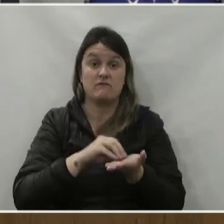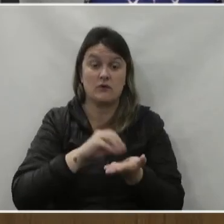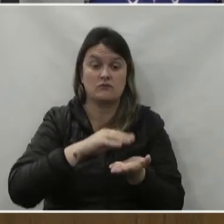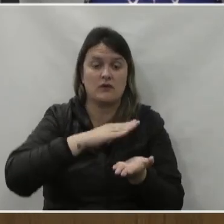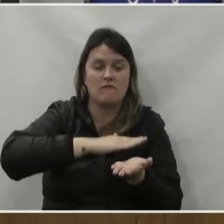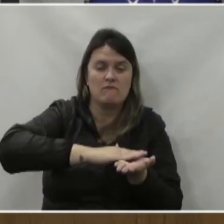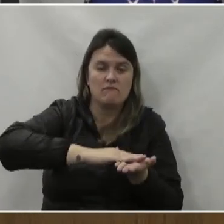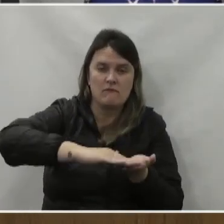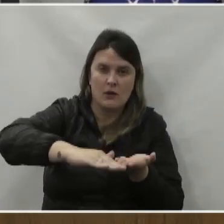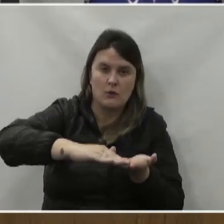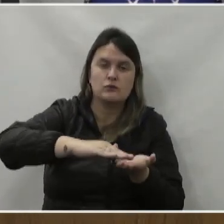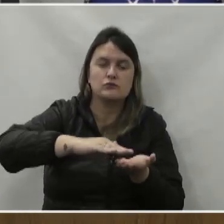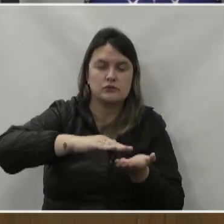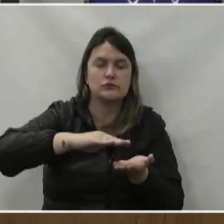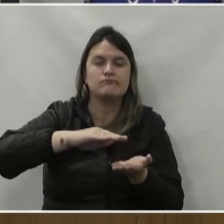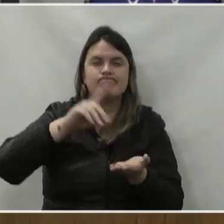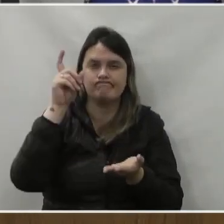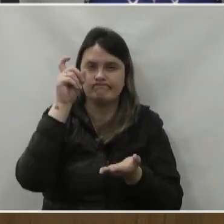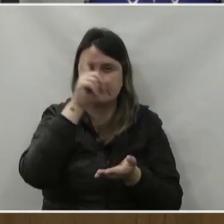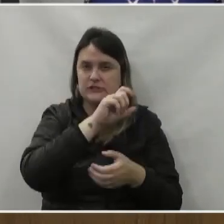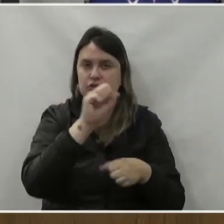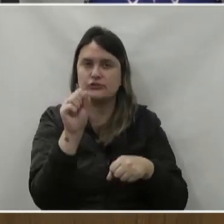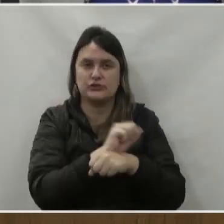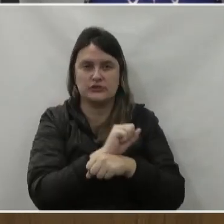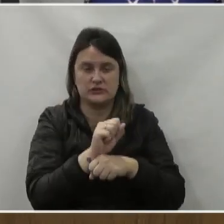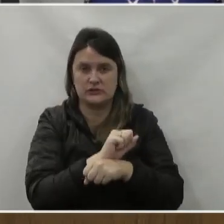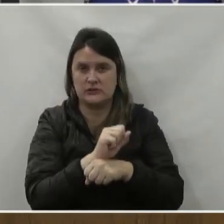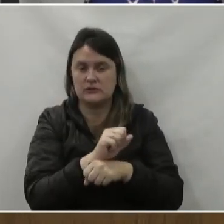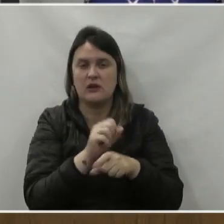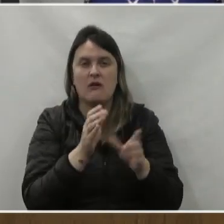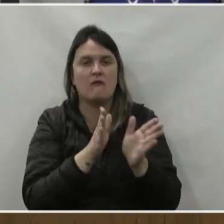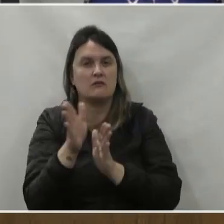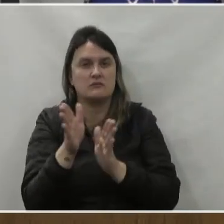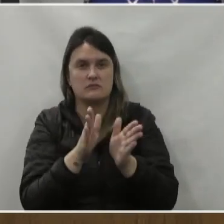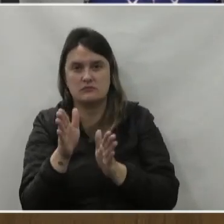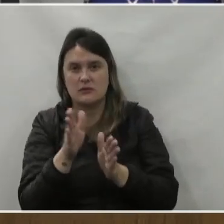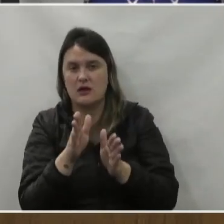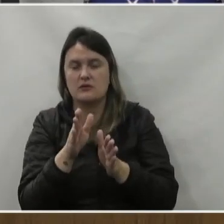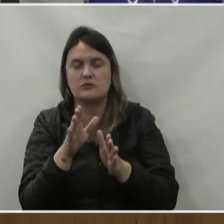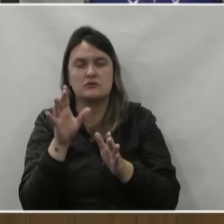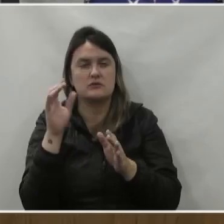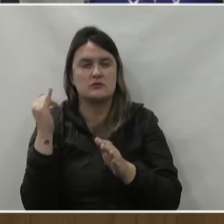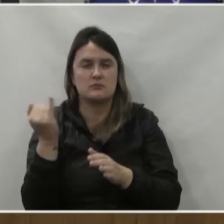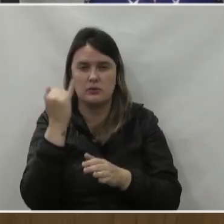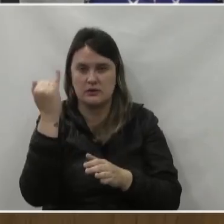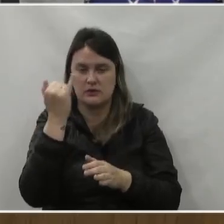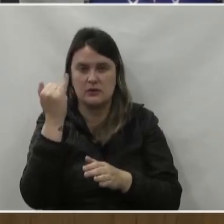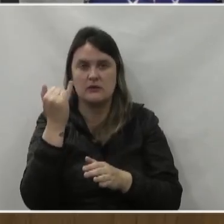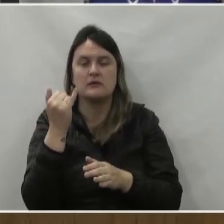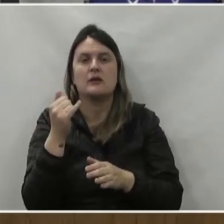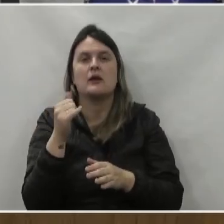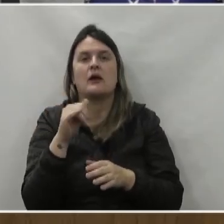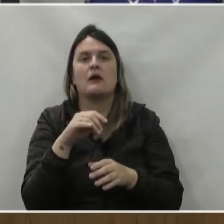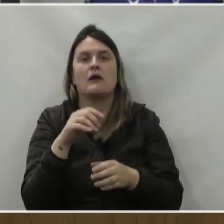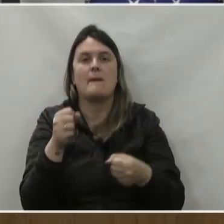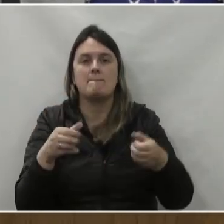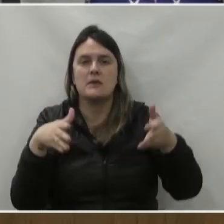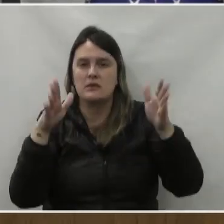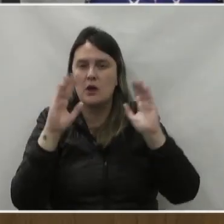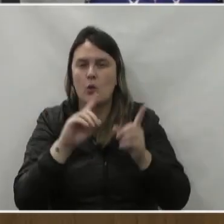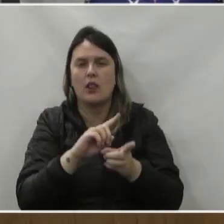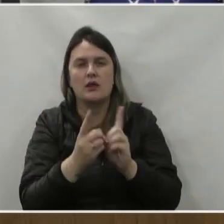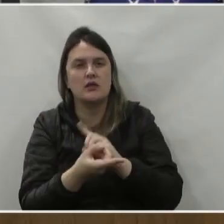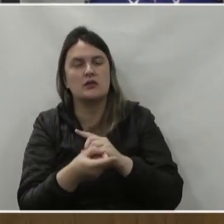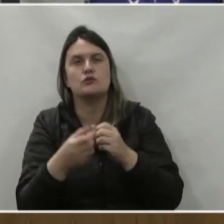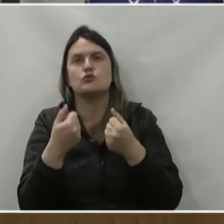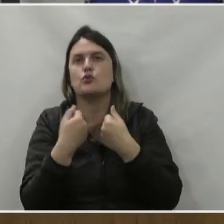pavimentação vem comprometendo a trafegabilidade e dificultando o acesso de serviços essenciais como coleta de lixo e transporte